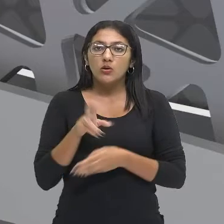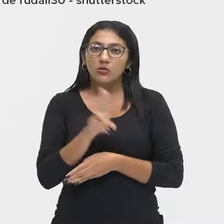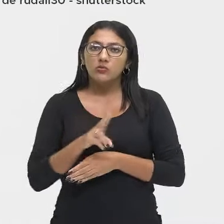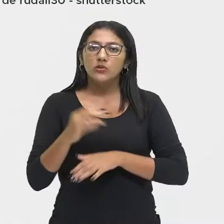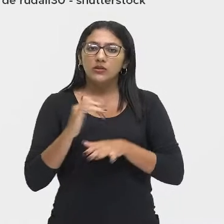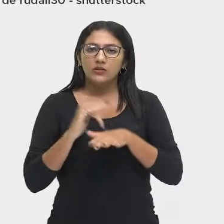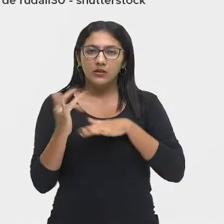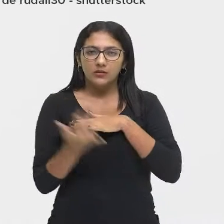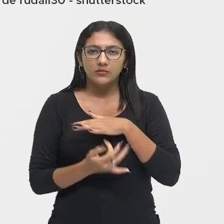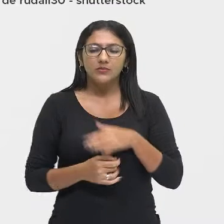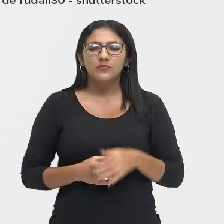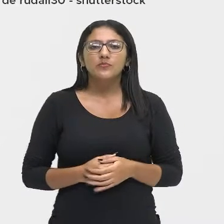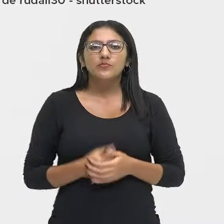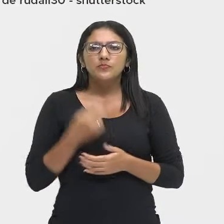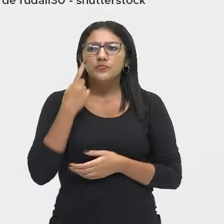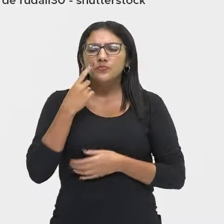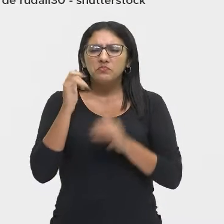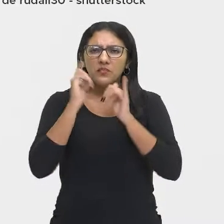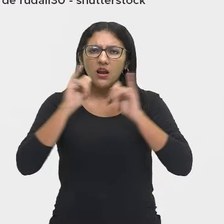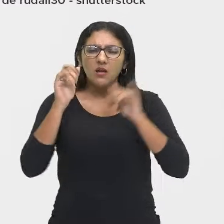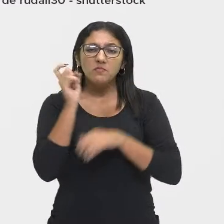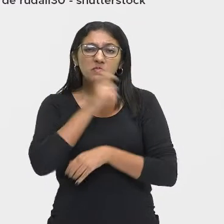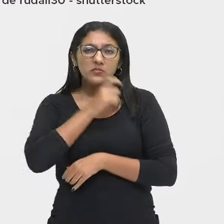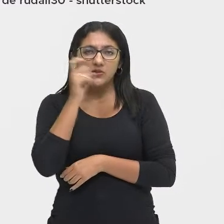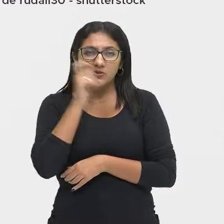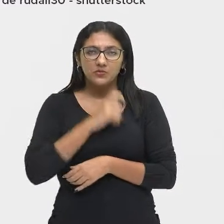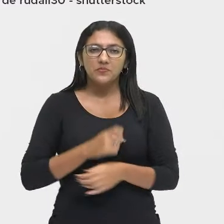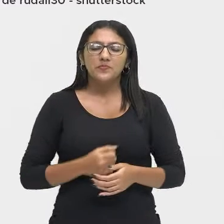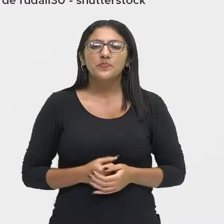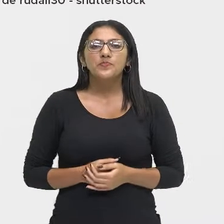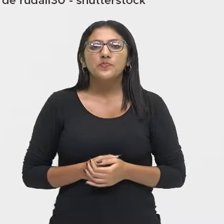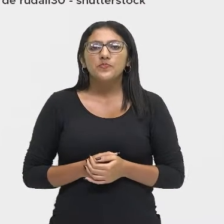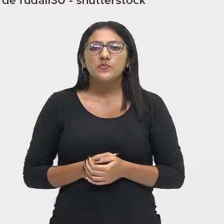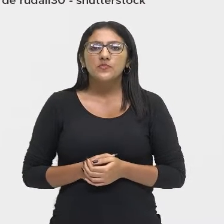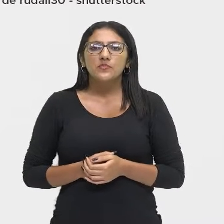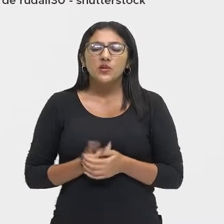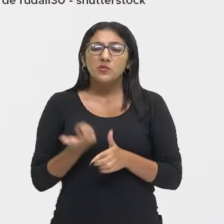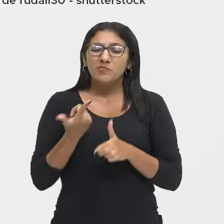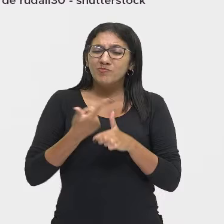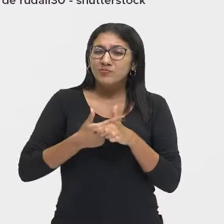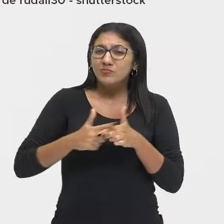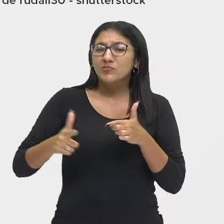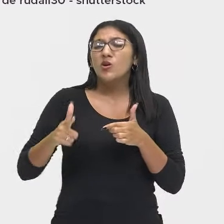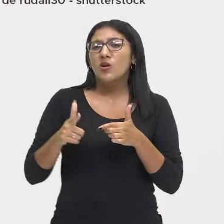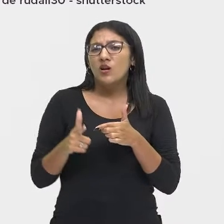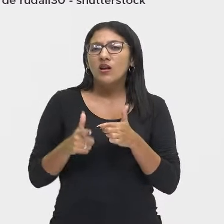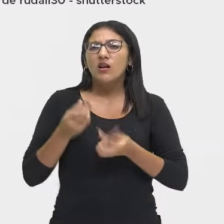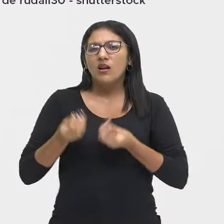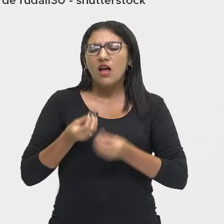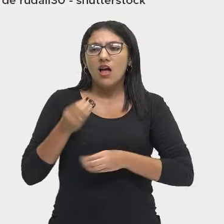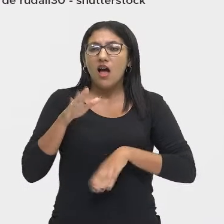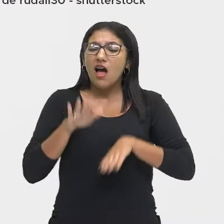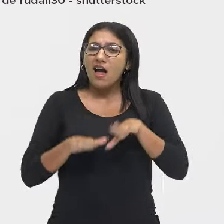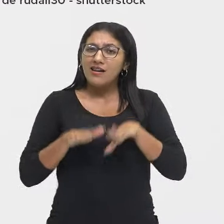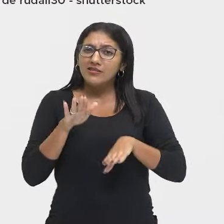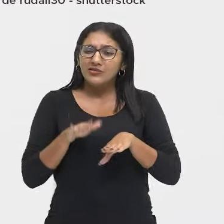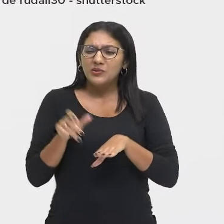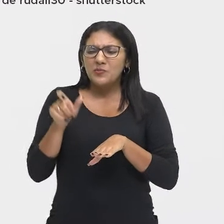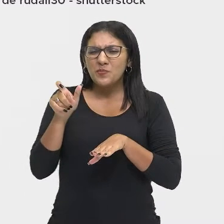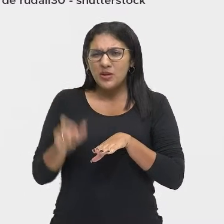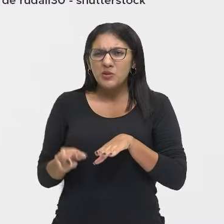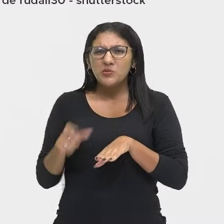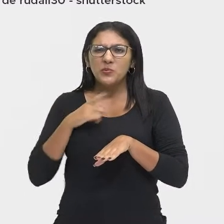internet. Discurso mentiroso. O problema é que, às vezes, esse produtor de